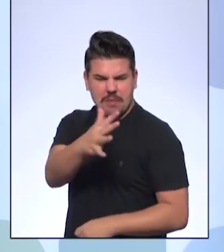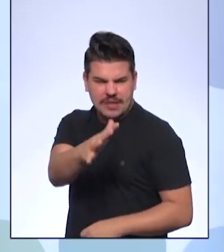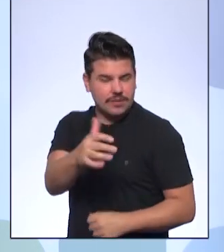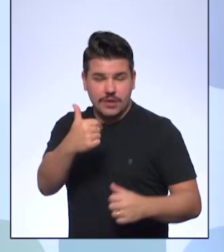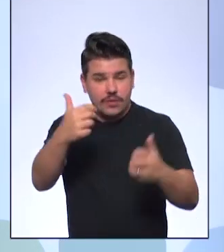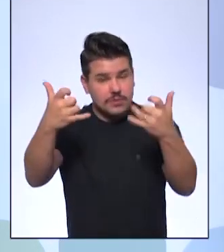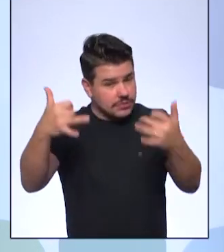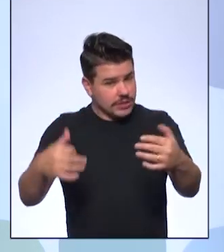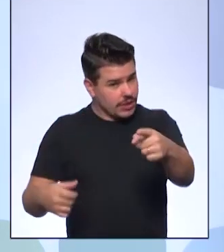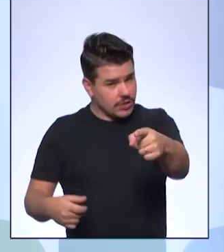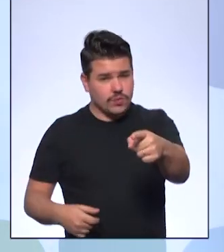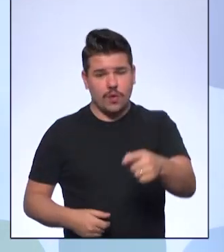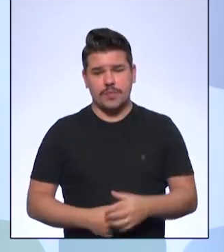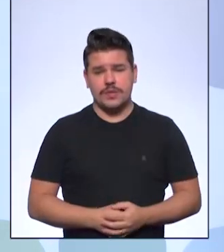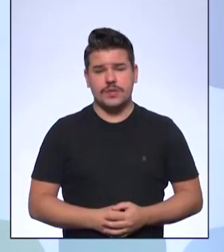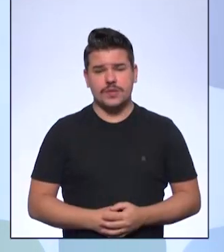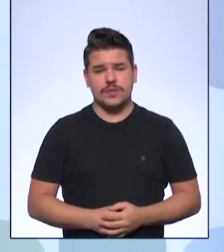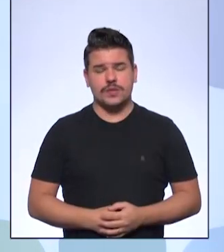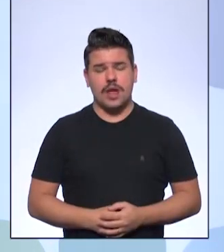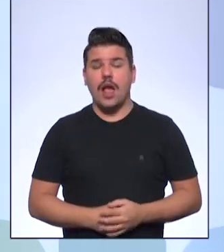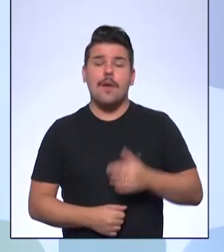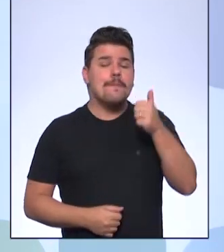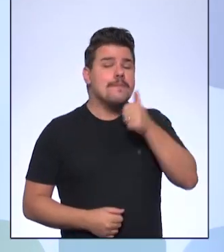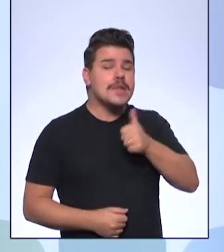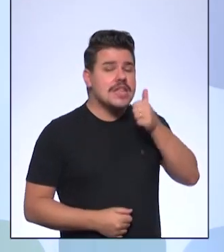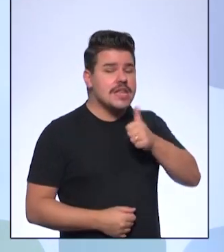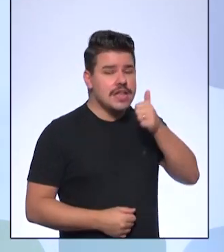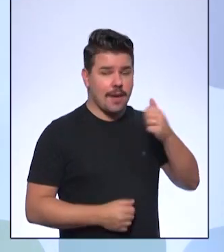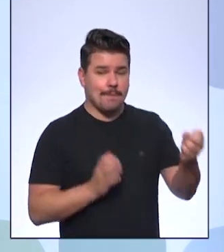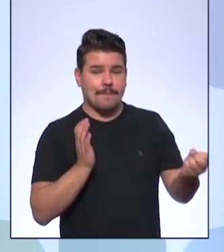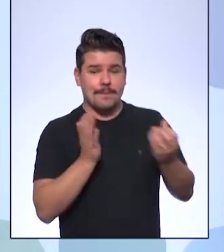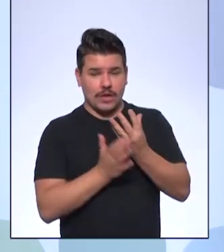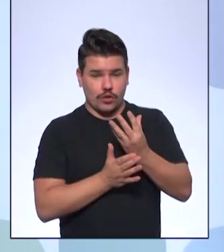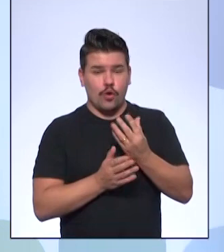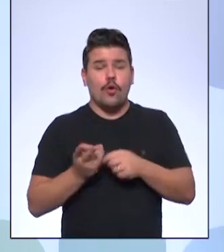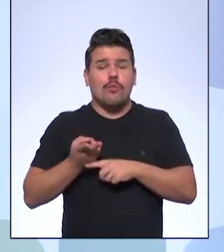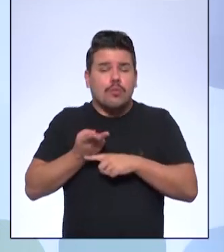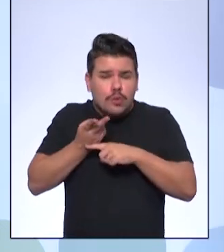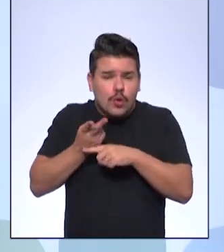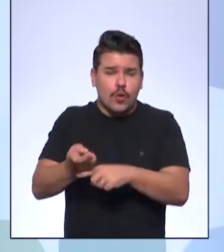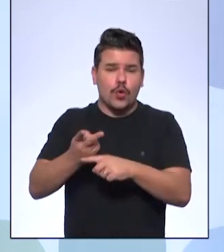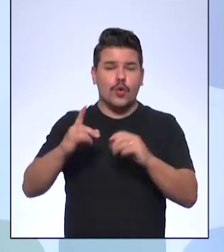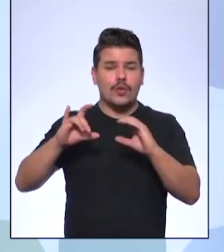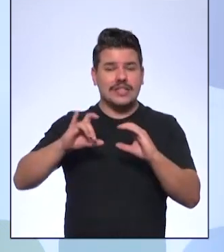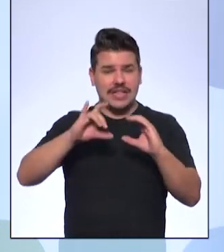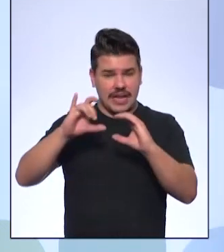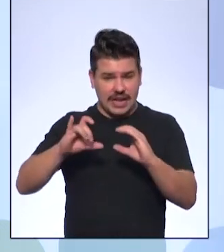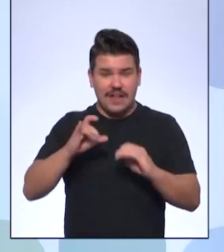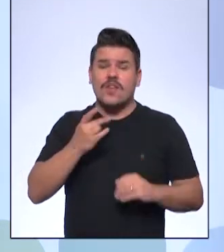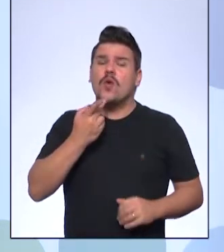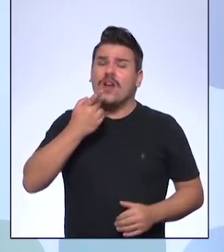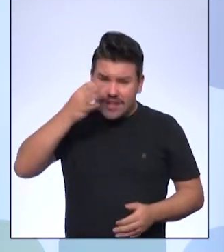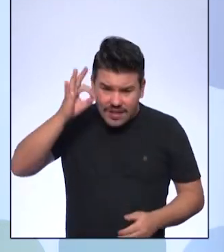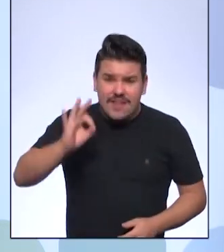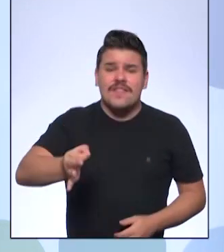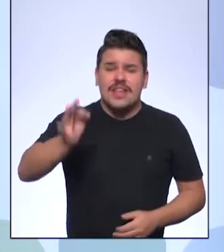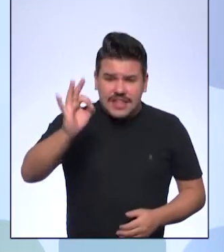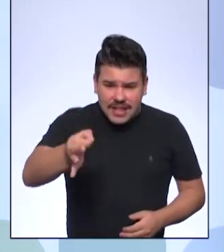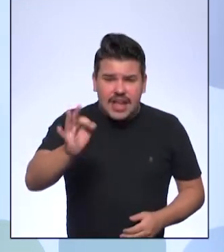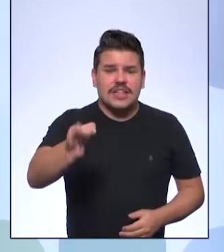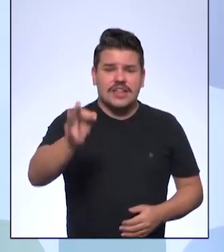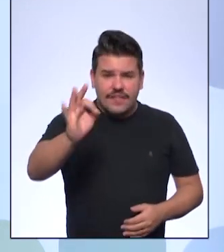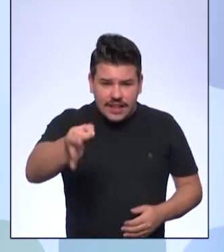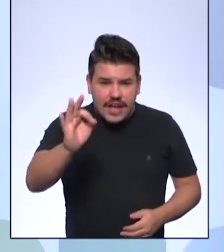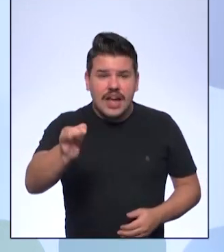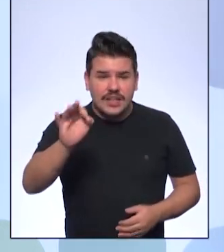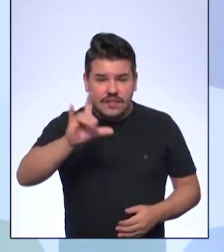isso, né? E aí uma menina colocou para mim, me achou no Instagram e falou que realmente é para avisar mesmo,